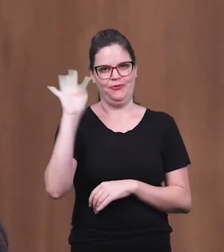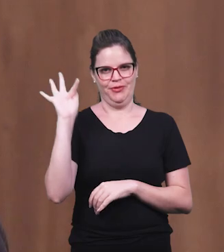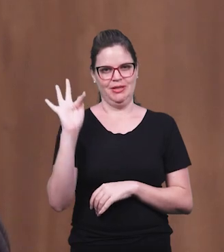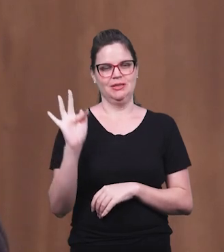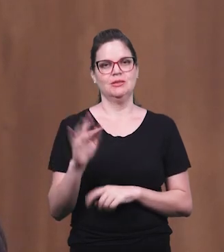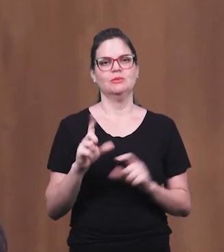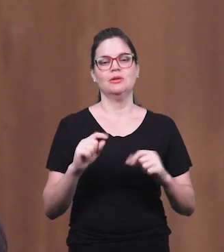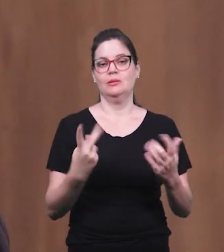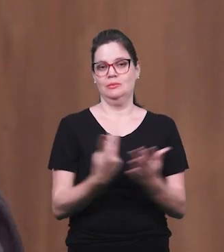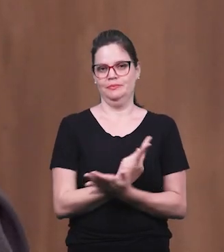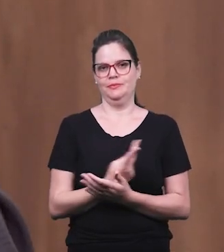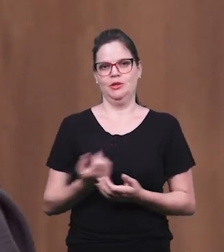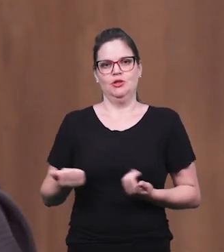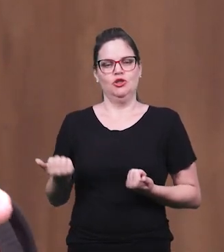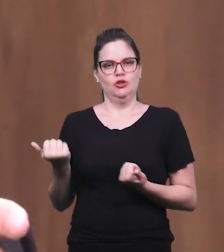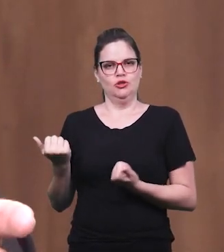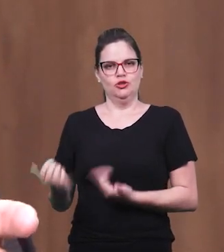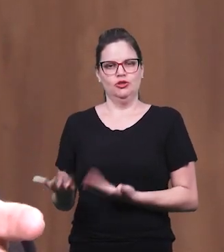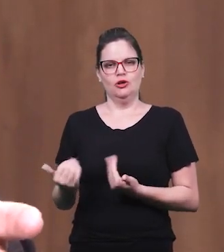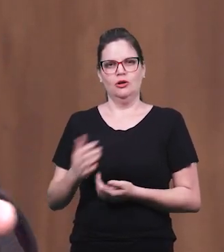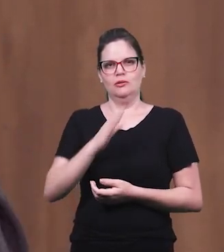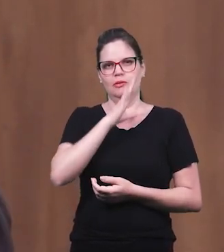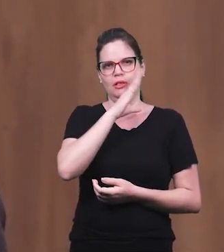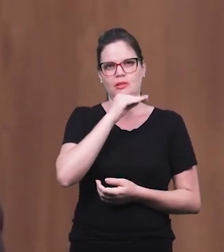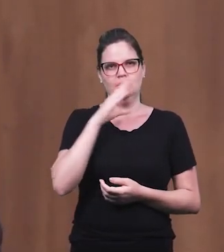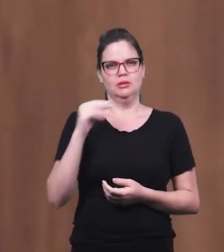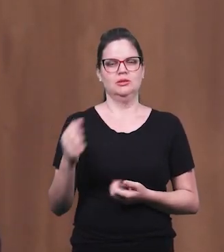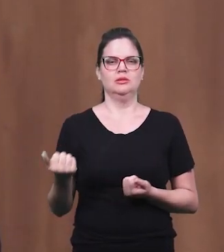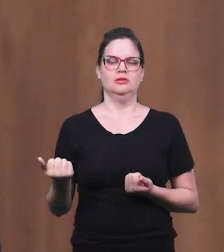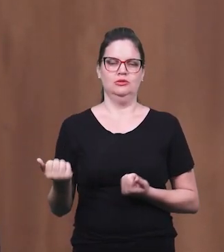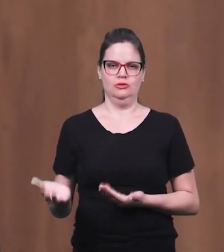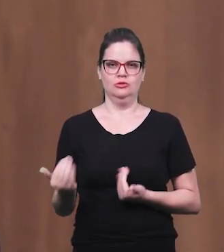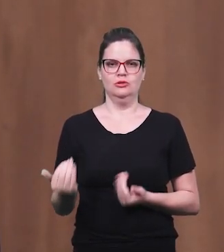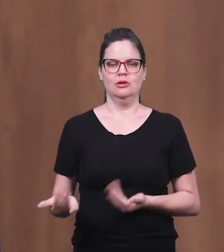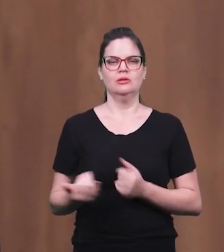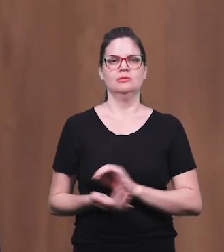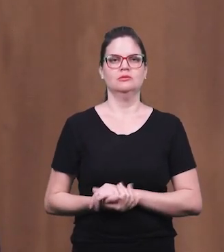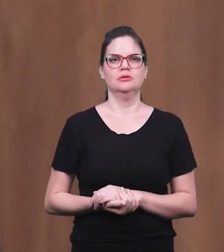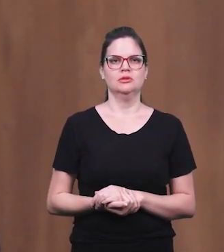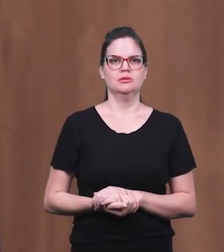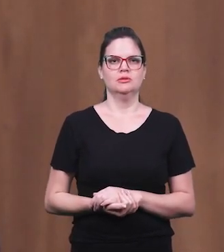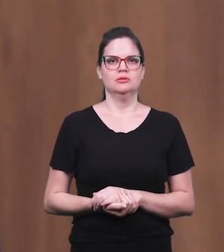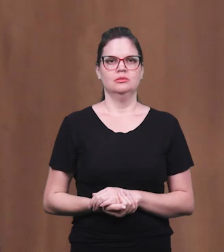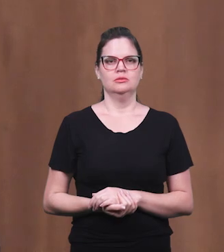os jovens, né, os adolescentes mesmo, né, eles